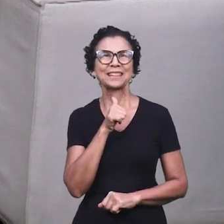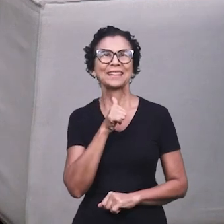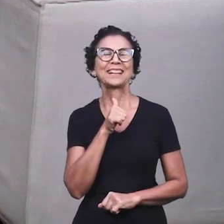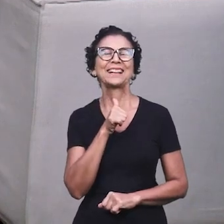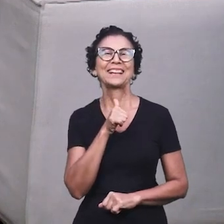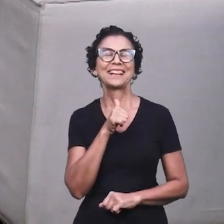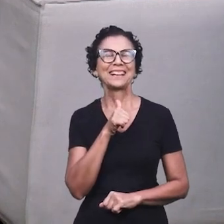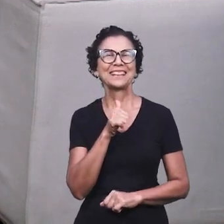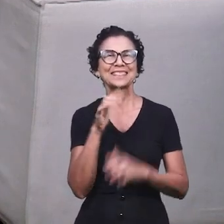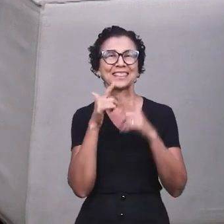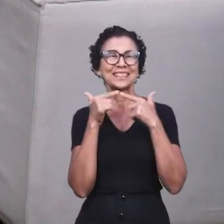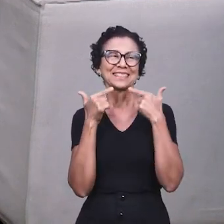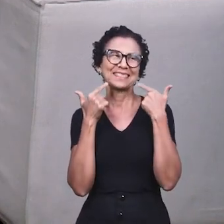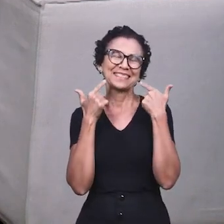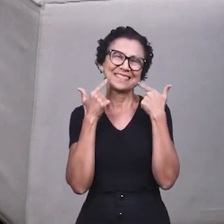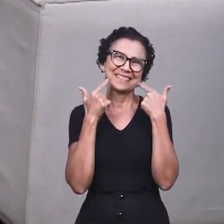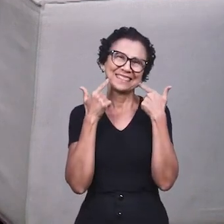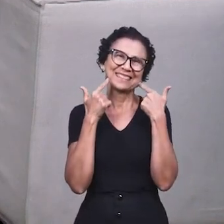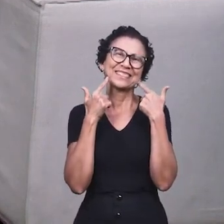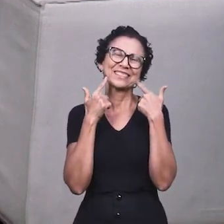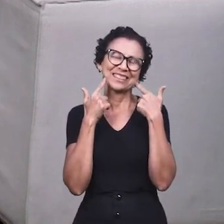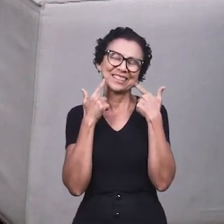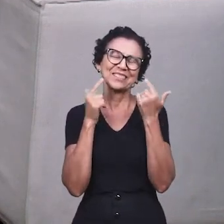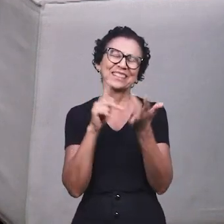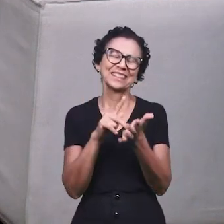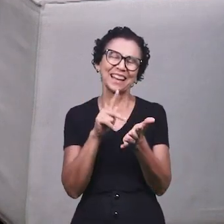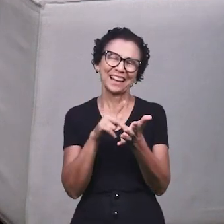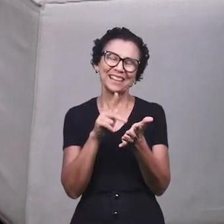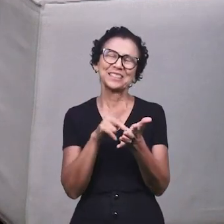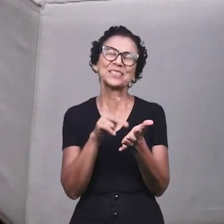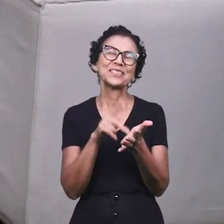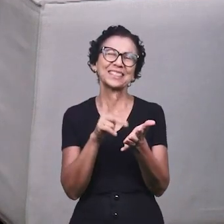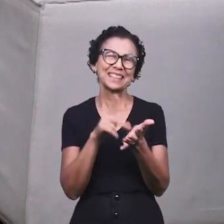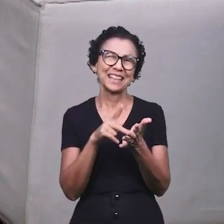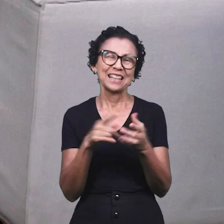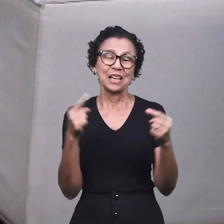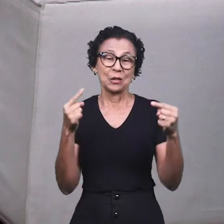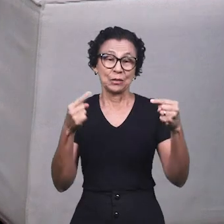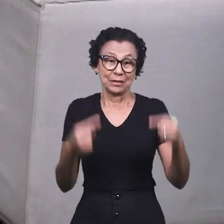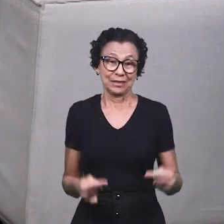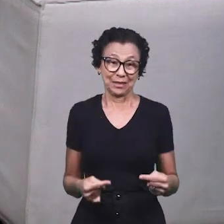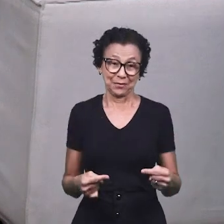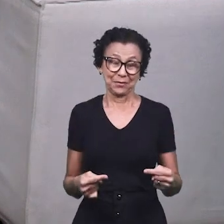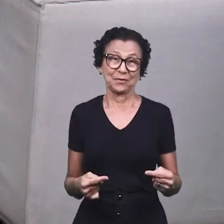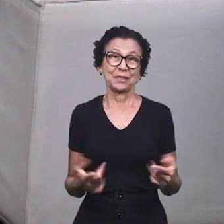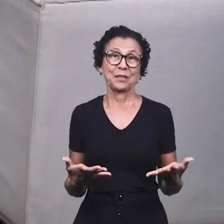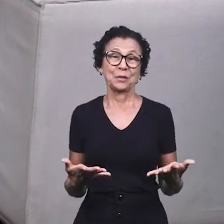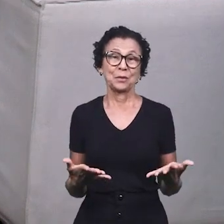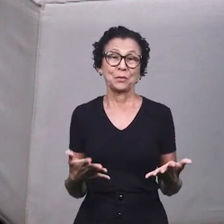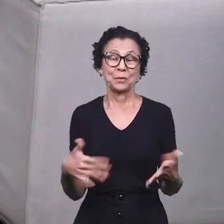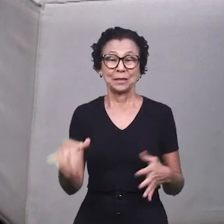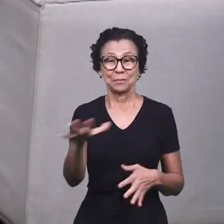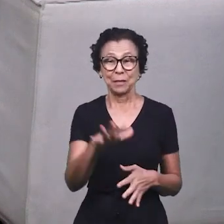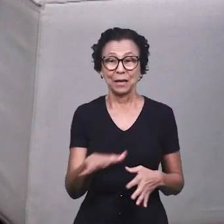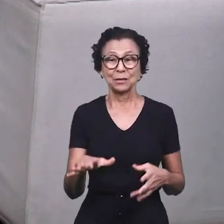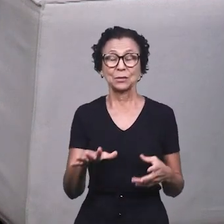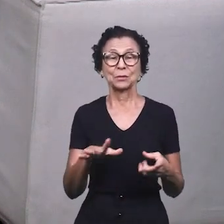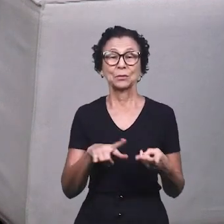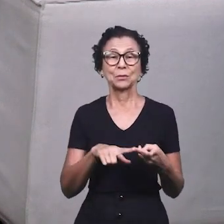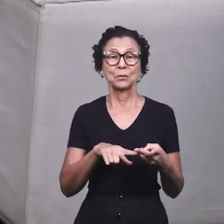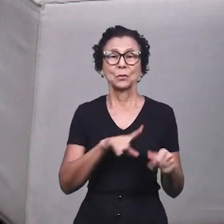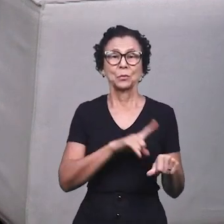falando, confirmando, né? Era um riso de confirmação. Realmente é um desafio, o espaço, o